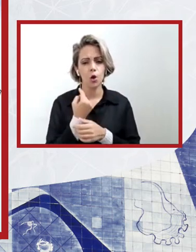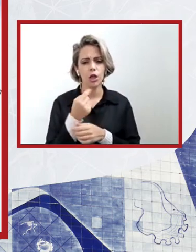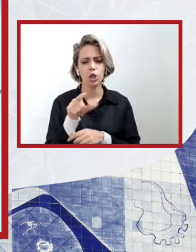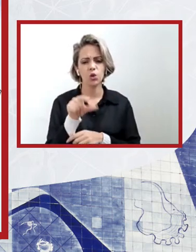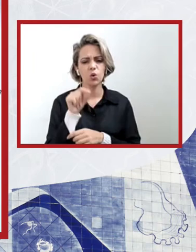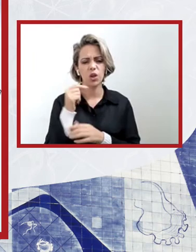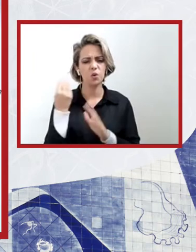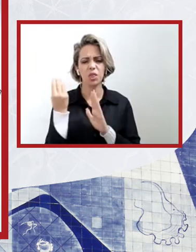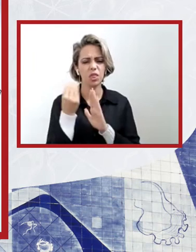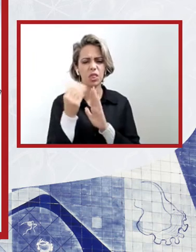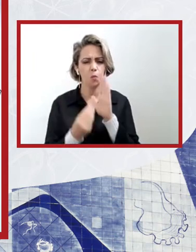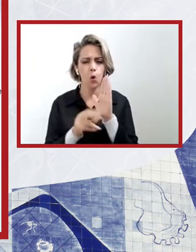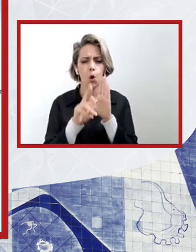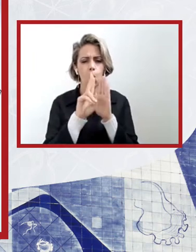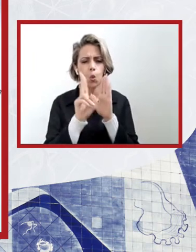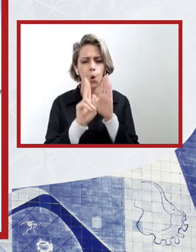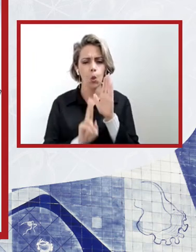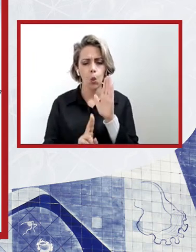embora